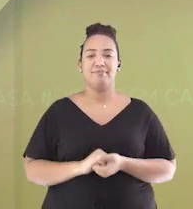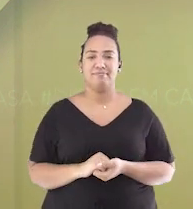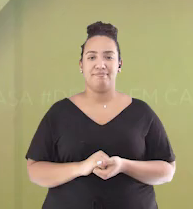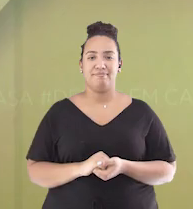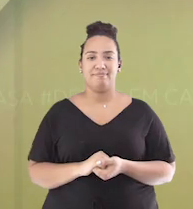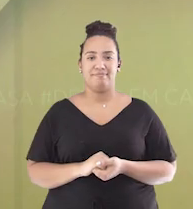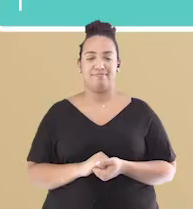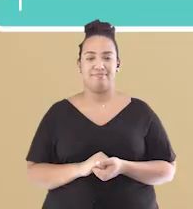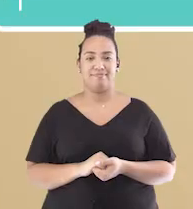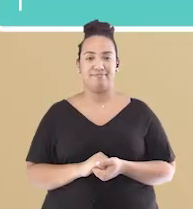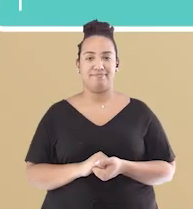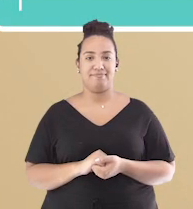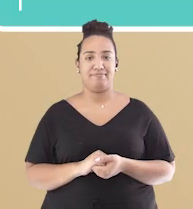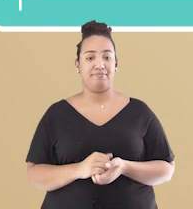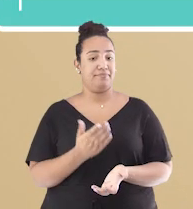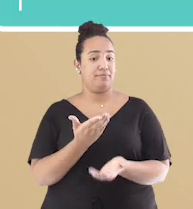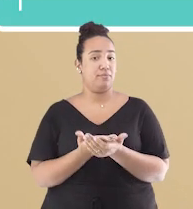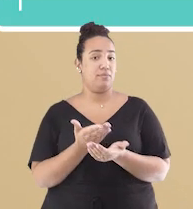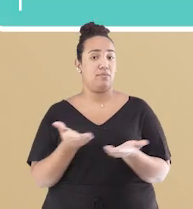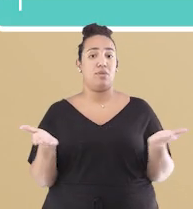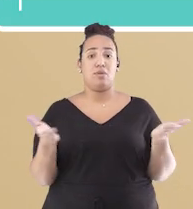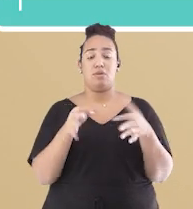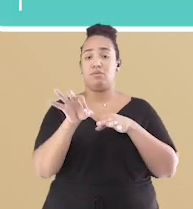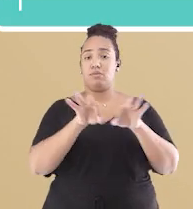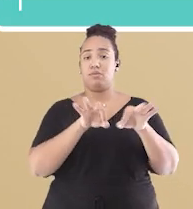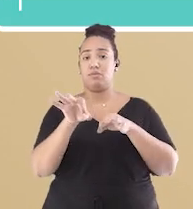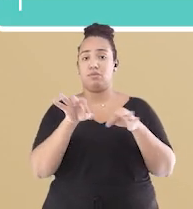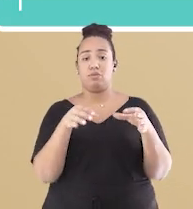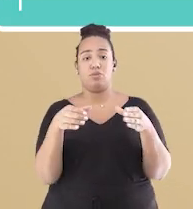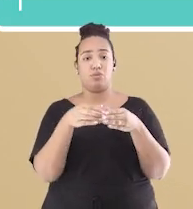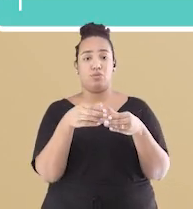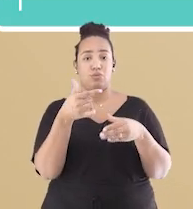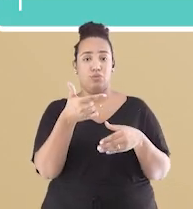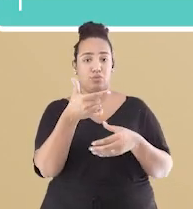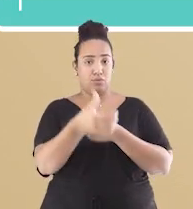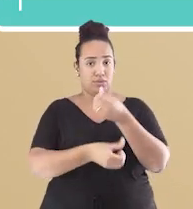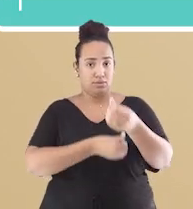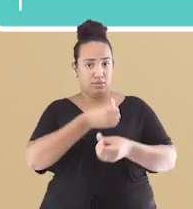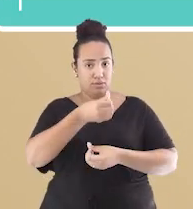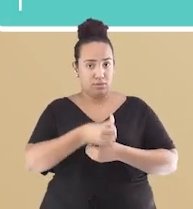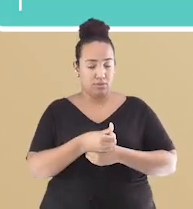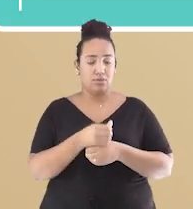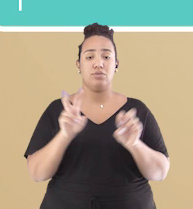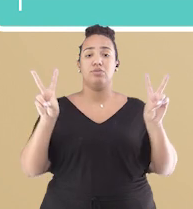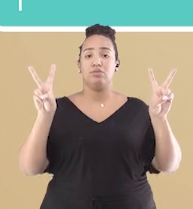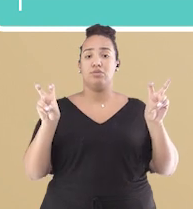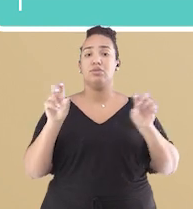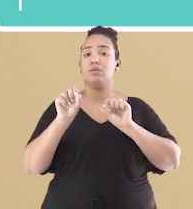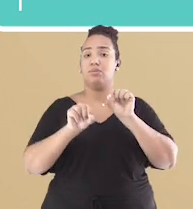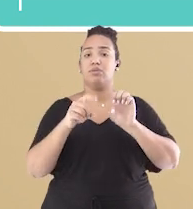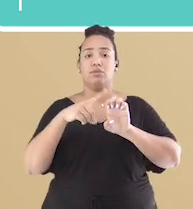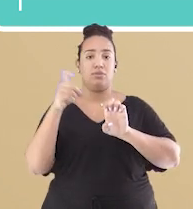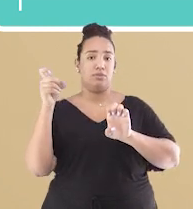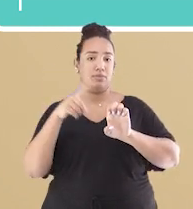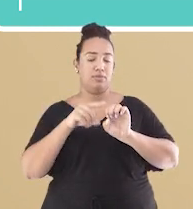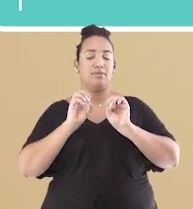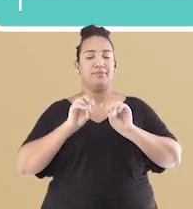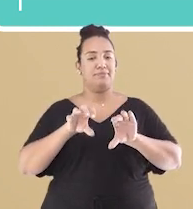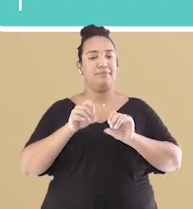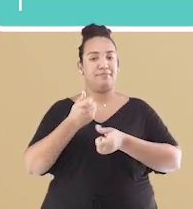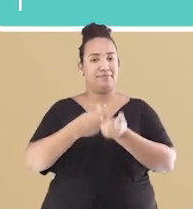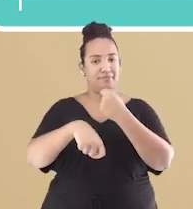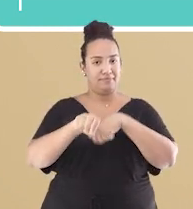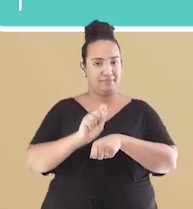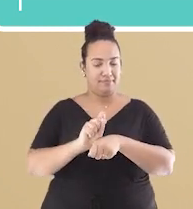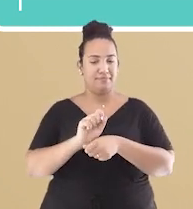nos acompanhando. Essa aula foi planejada para o segundo ciclo da EJA, que tem como eixo temático empreendedorismo e